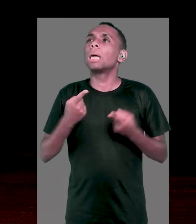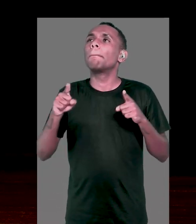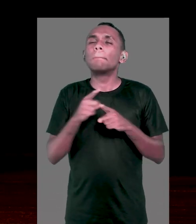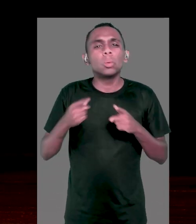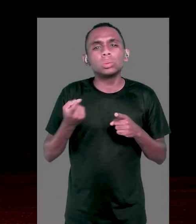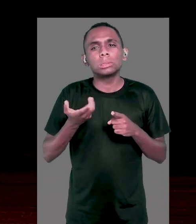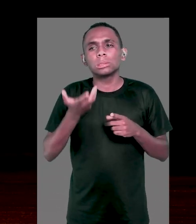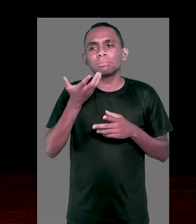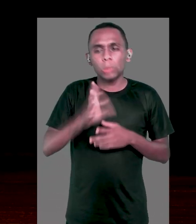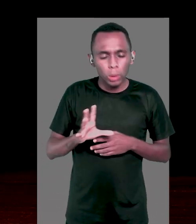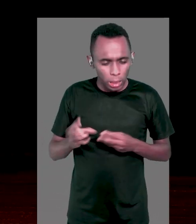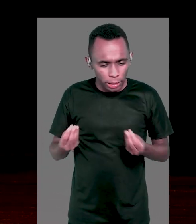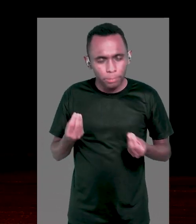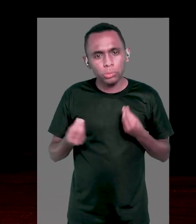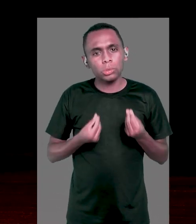como é que é